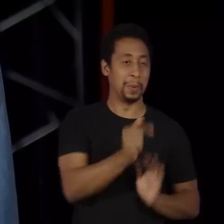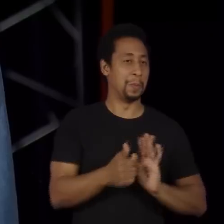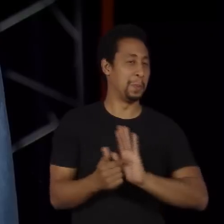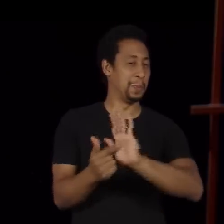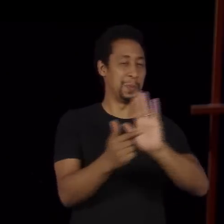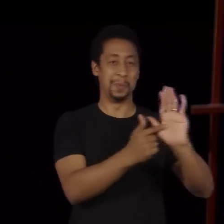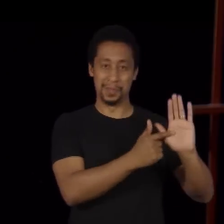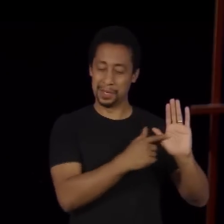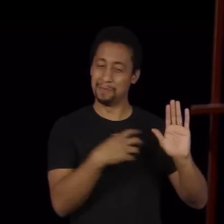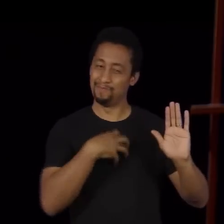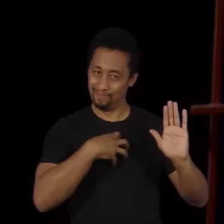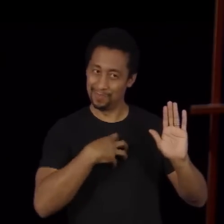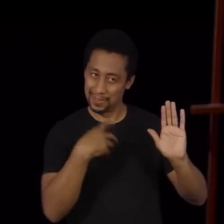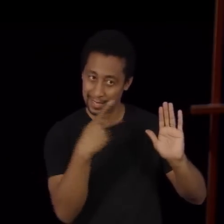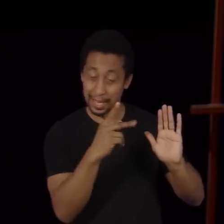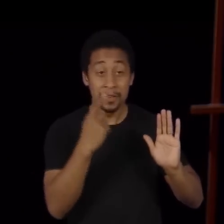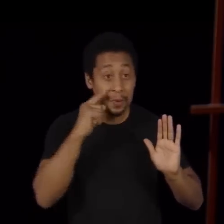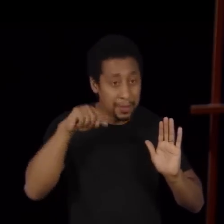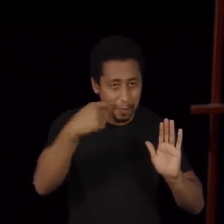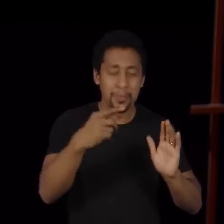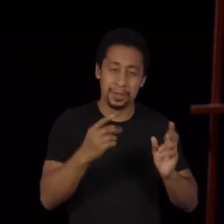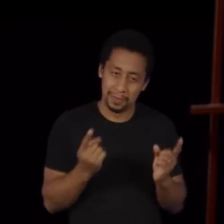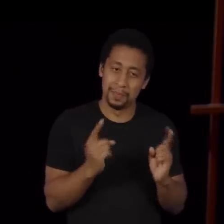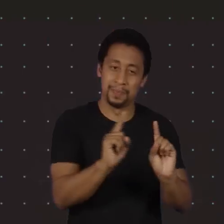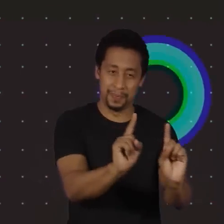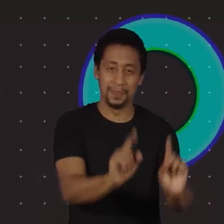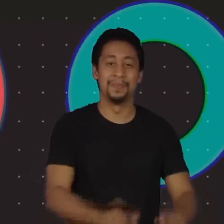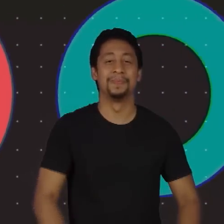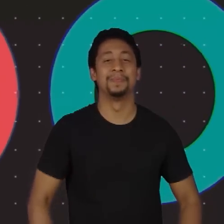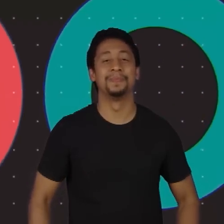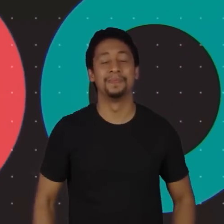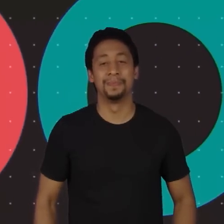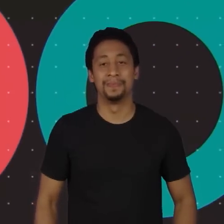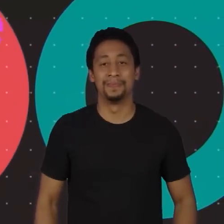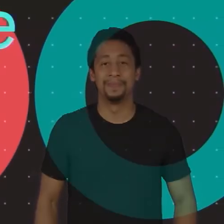inquietação. Já já, no próximo bloco.